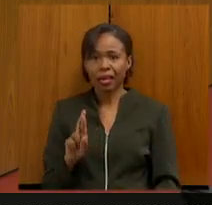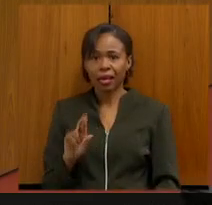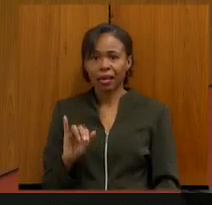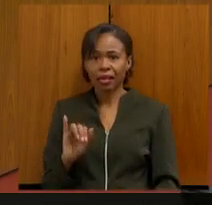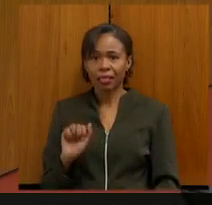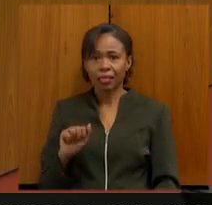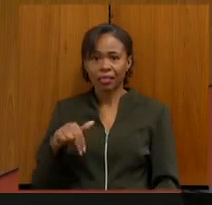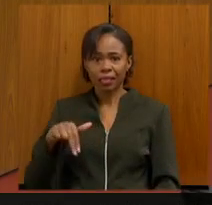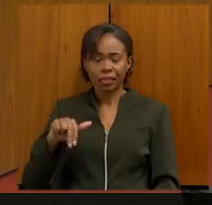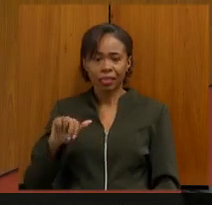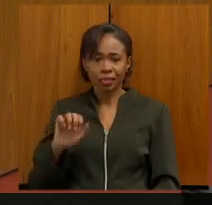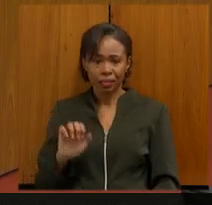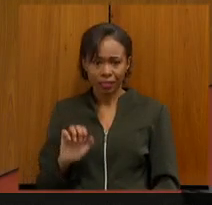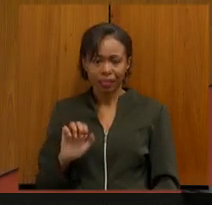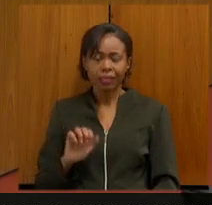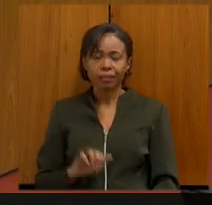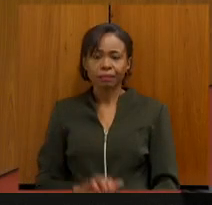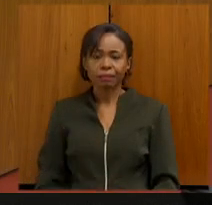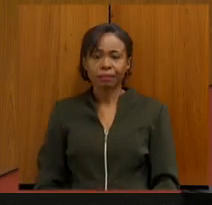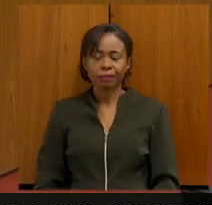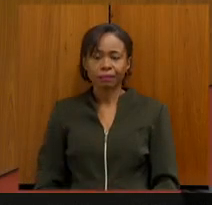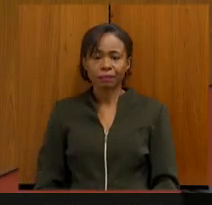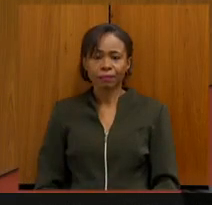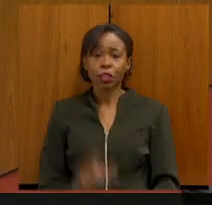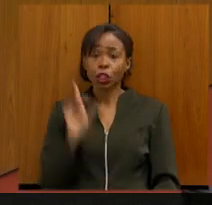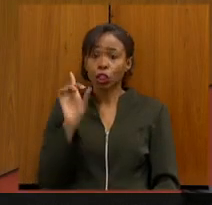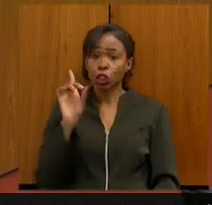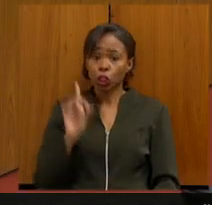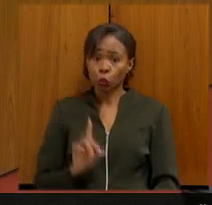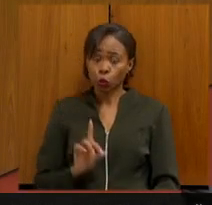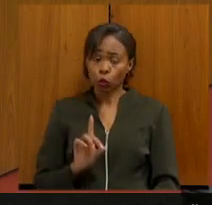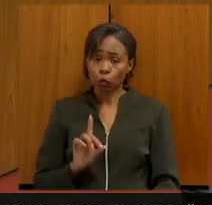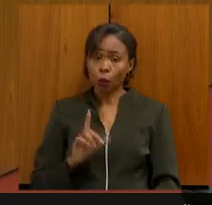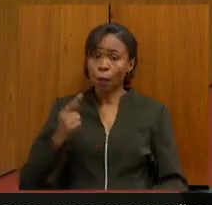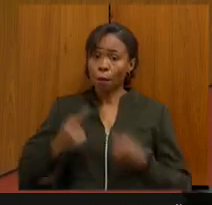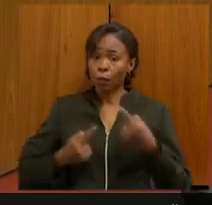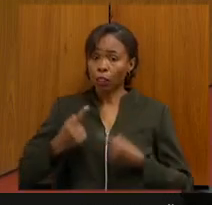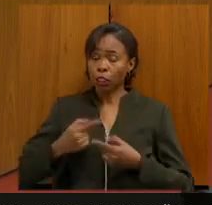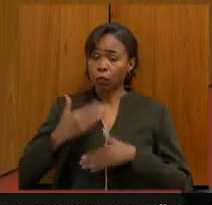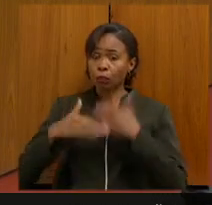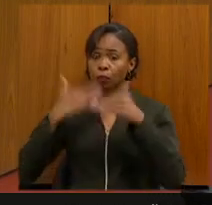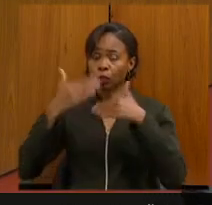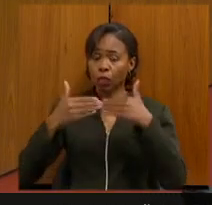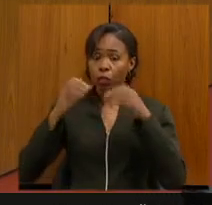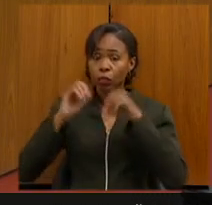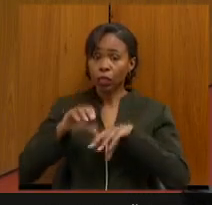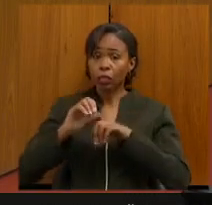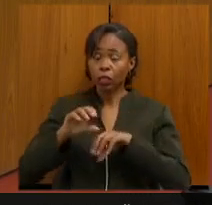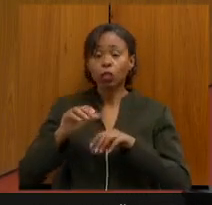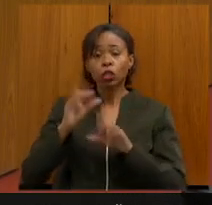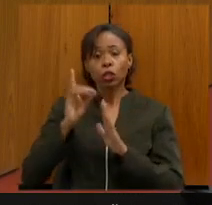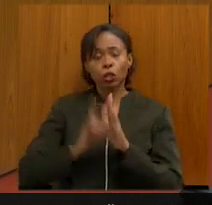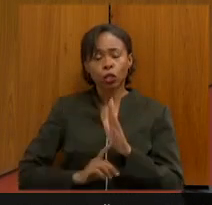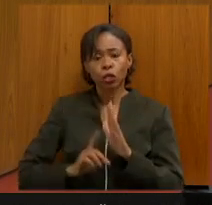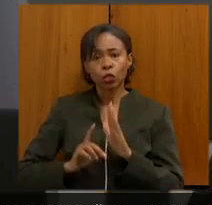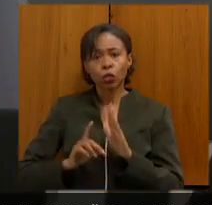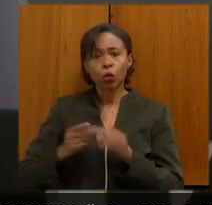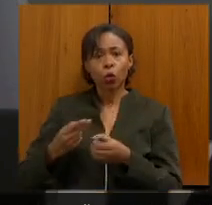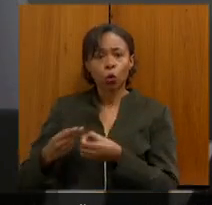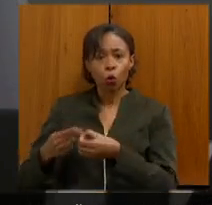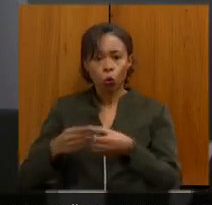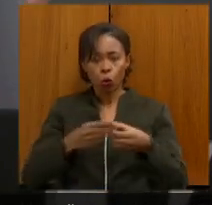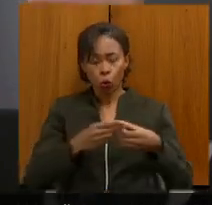Ariane Gontijo Lopes diretora de políticas de Promoção e educação em Direitos Humanos da subsecretaria de direitos